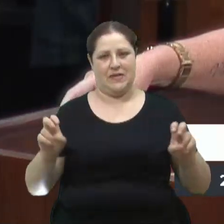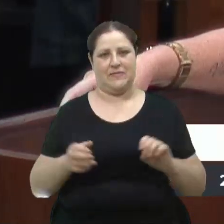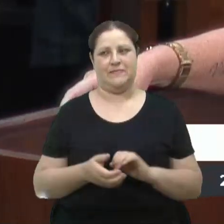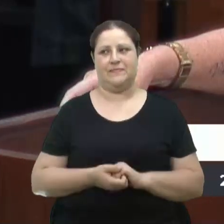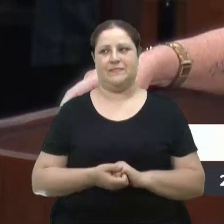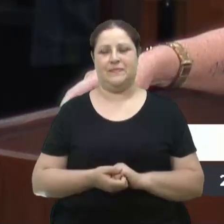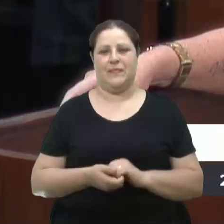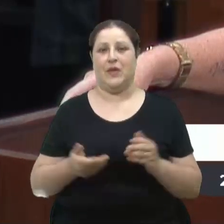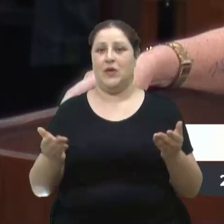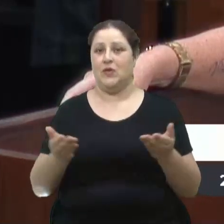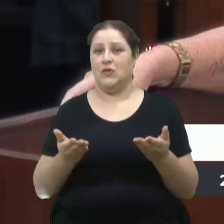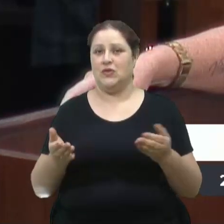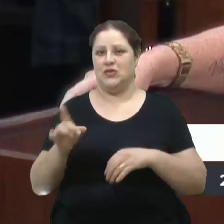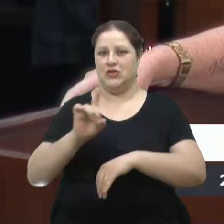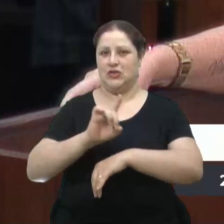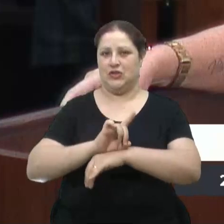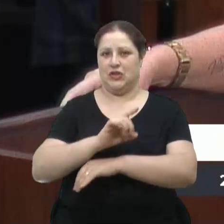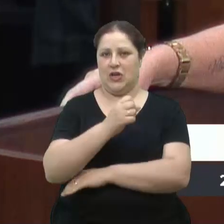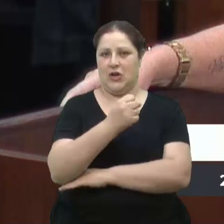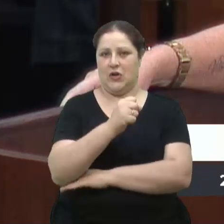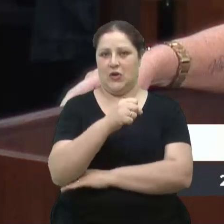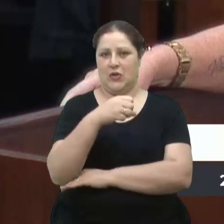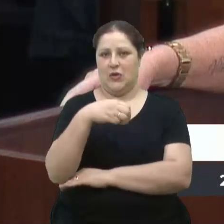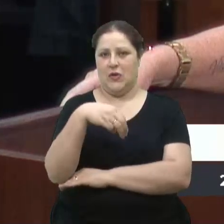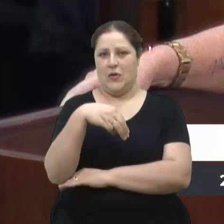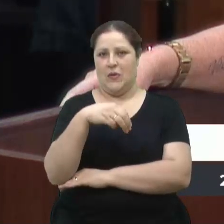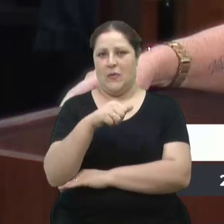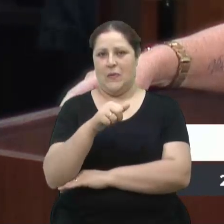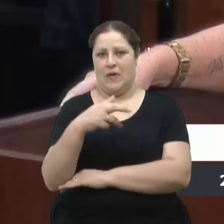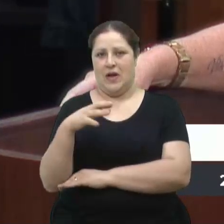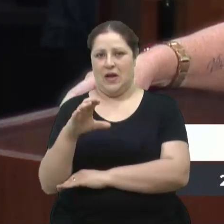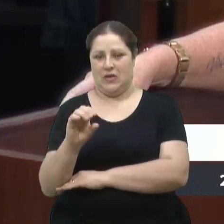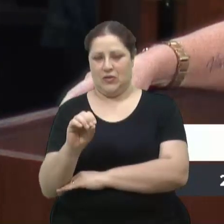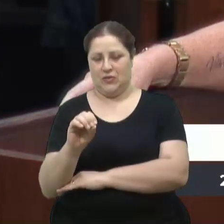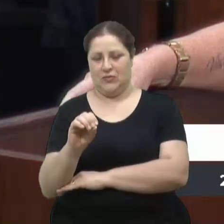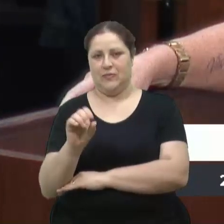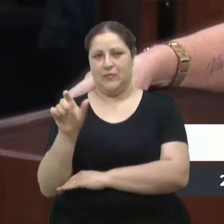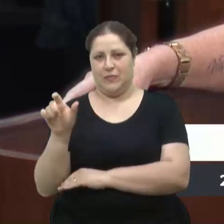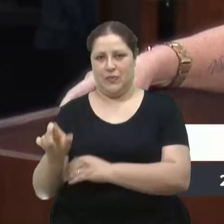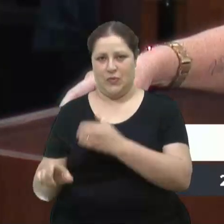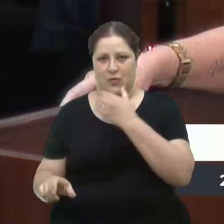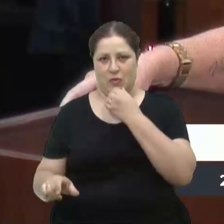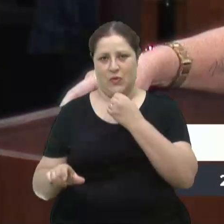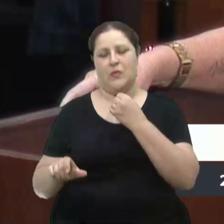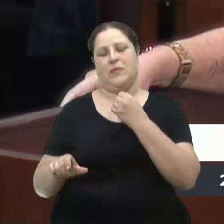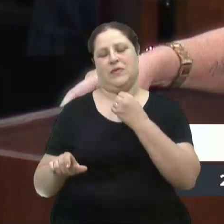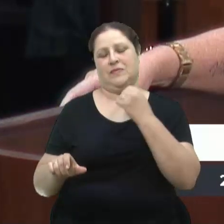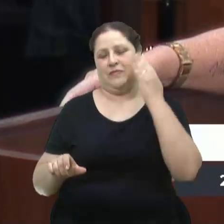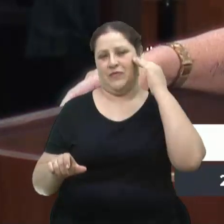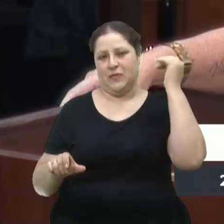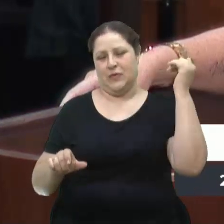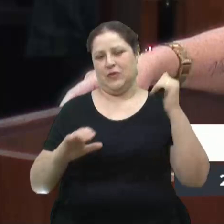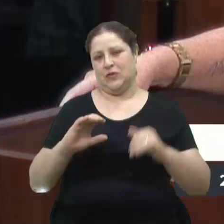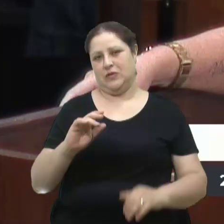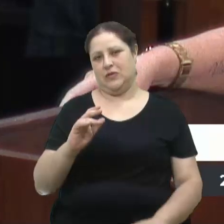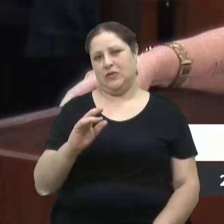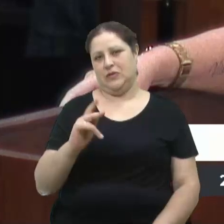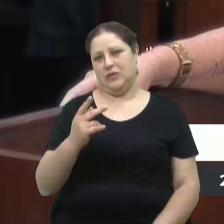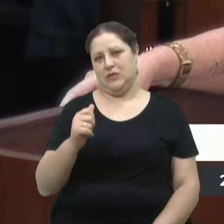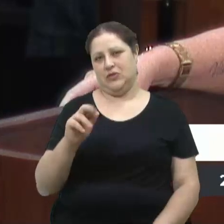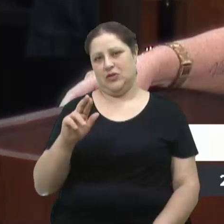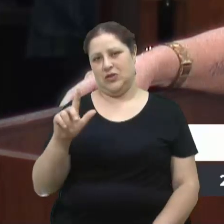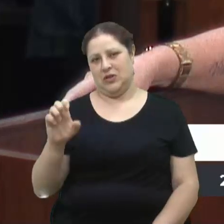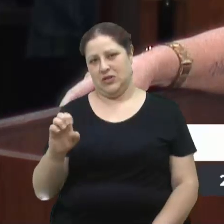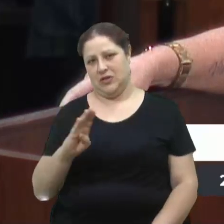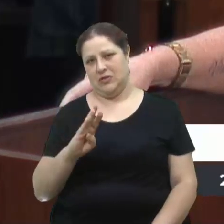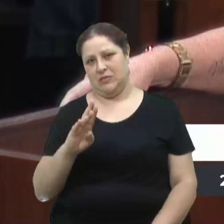Nesse 8 de março, que é um dia, como diz Charlie Brown, né? Histórias, muitas histórias, dias de